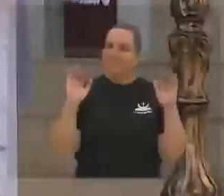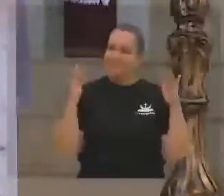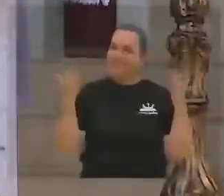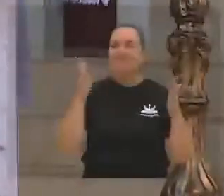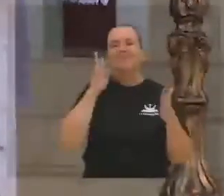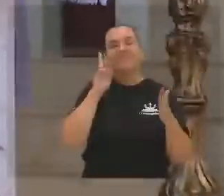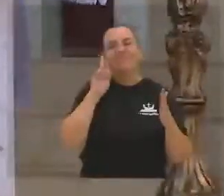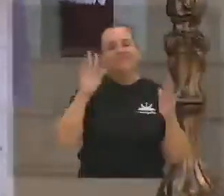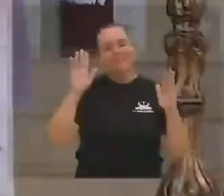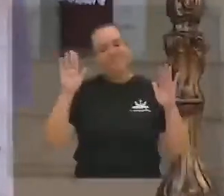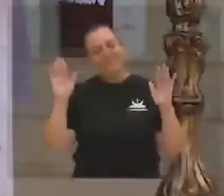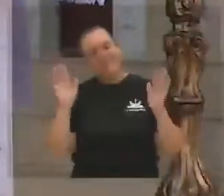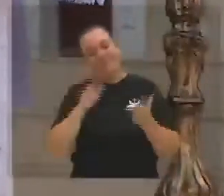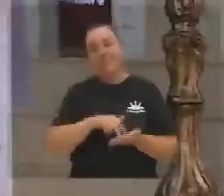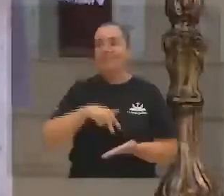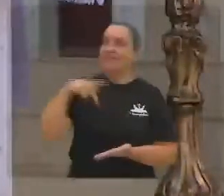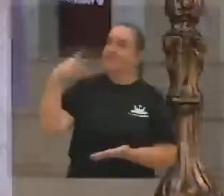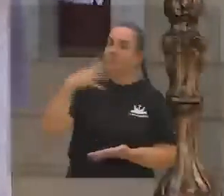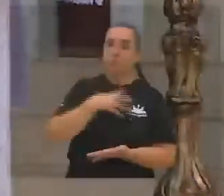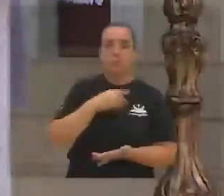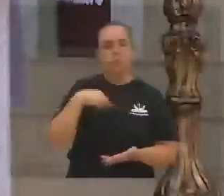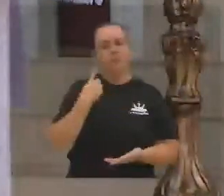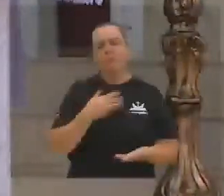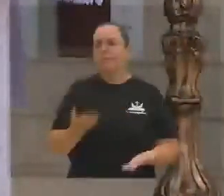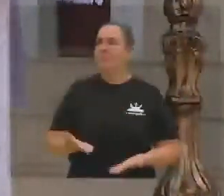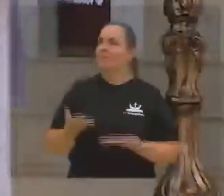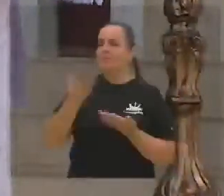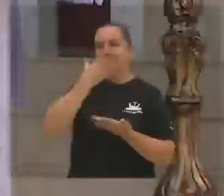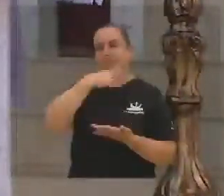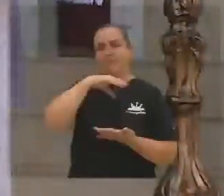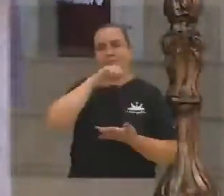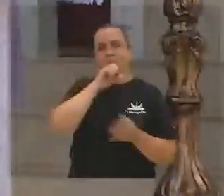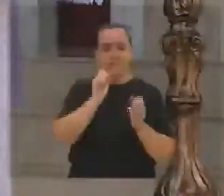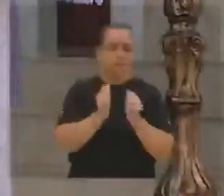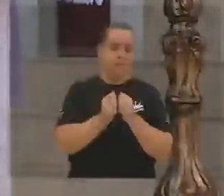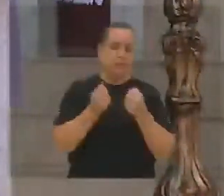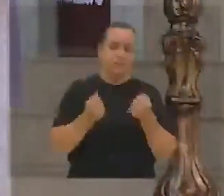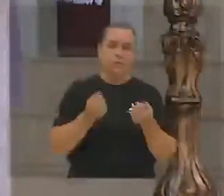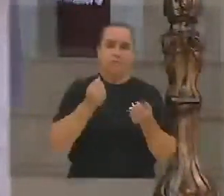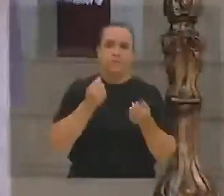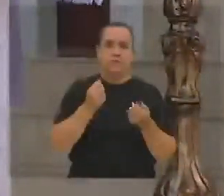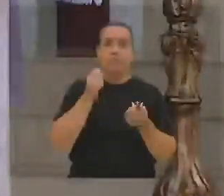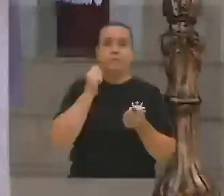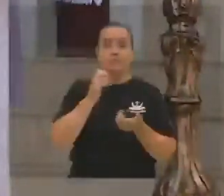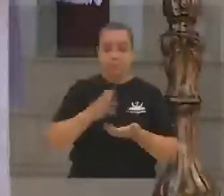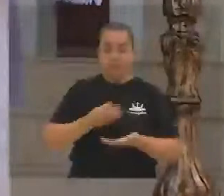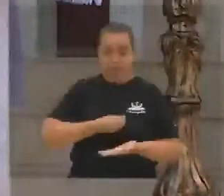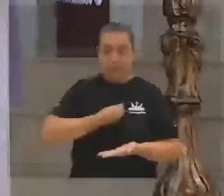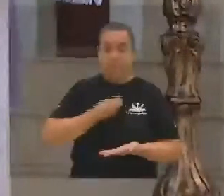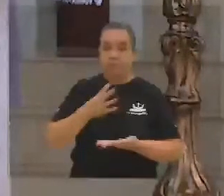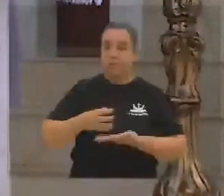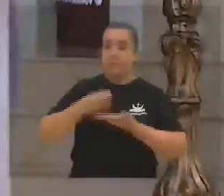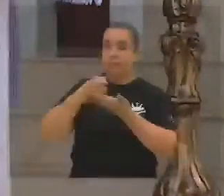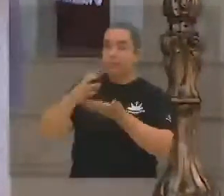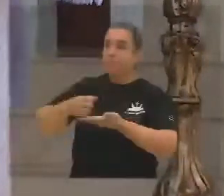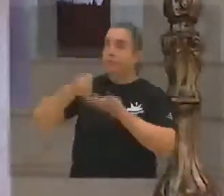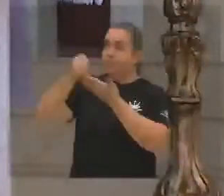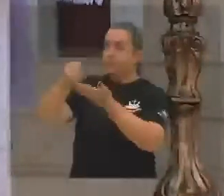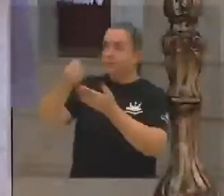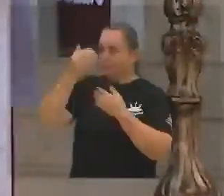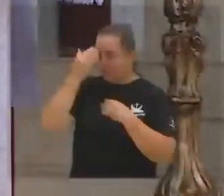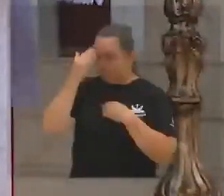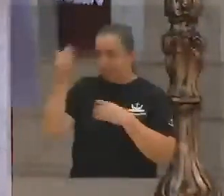a memória da morte e ressurreição do vosso Filho, nós vos oferecemos, ó Pai, o pão da vida e o cálice